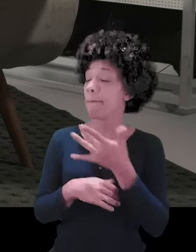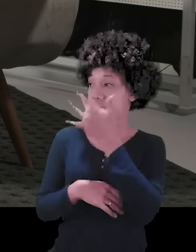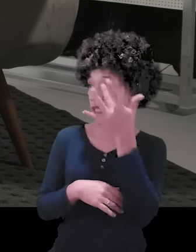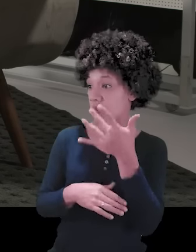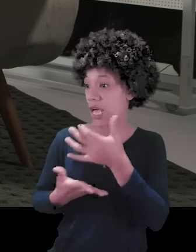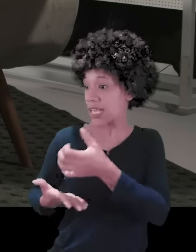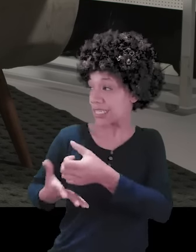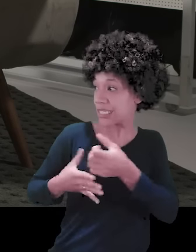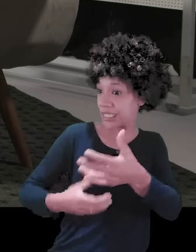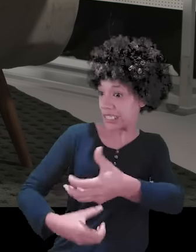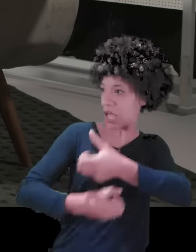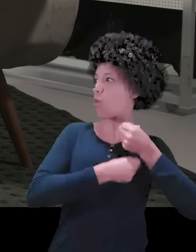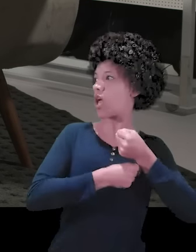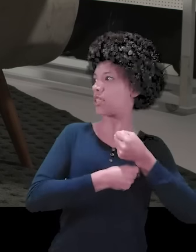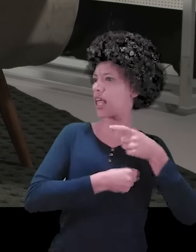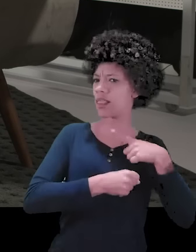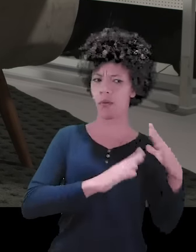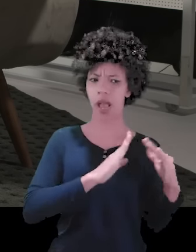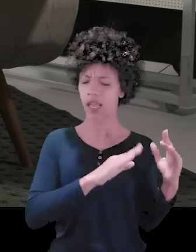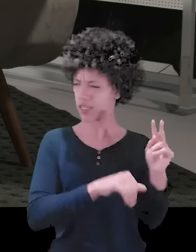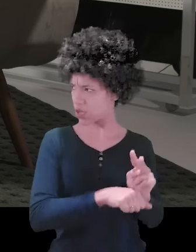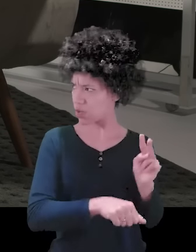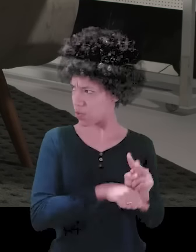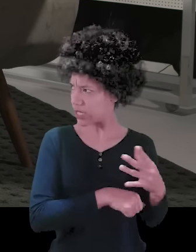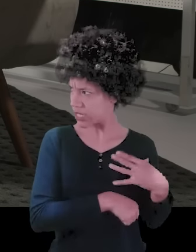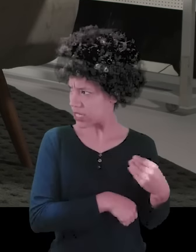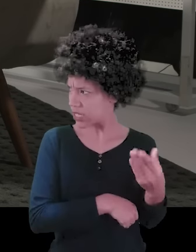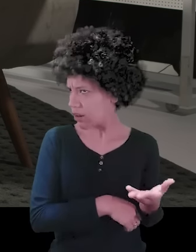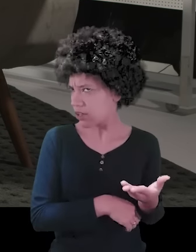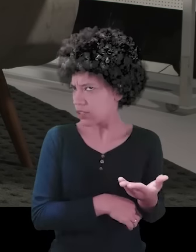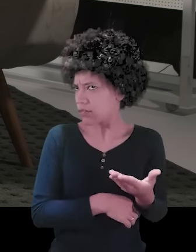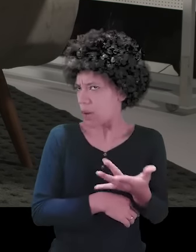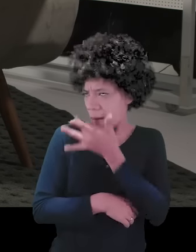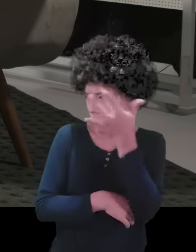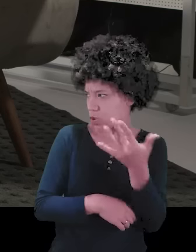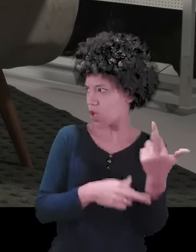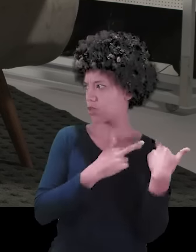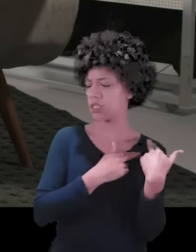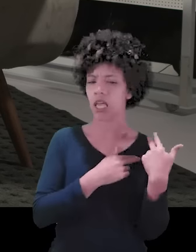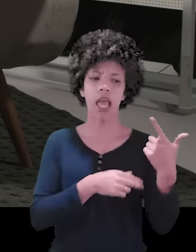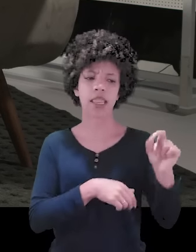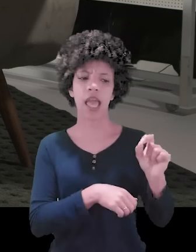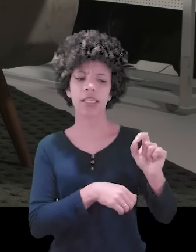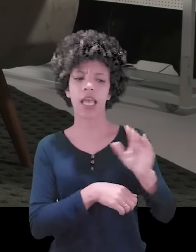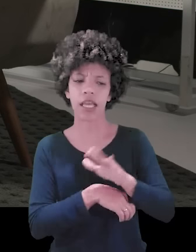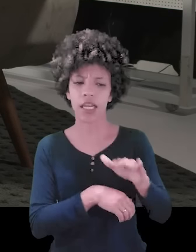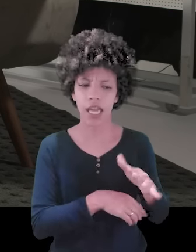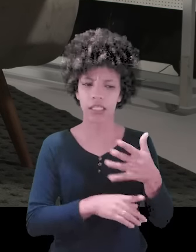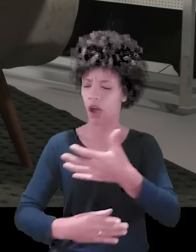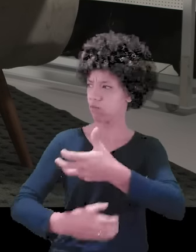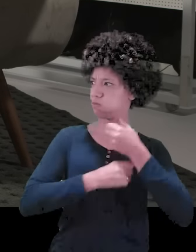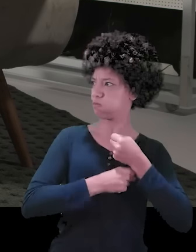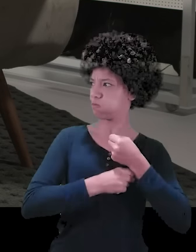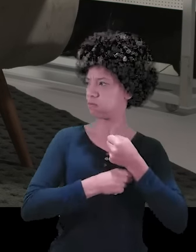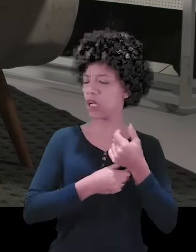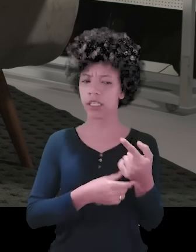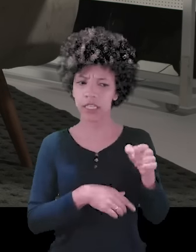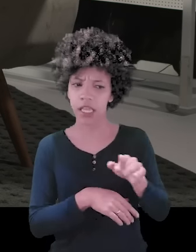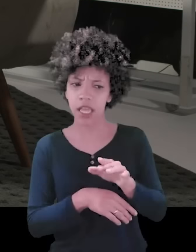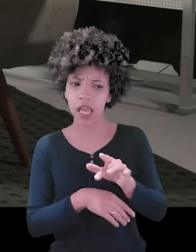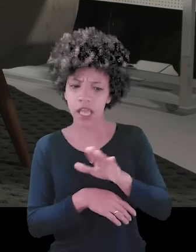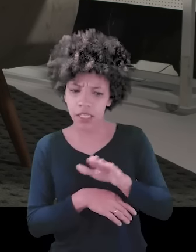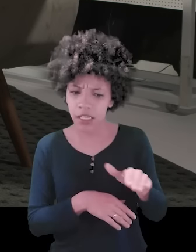a pessoa sequestra uma criança e tem uma casa que cuida dessa criança tem uma looks ela é uma pessoa que cuida de dez crianças que foram captadas E